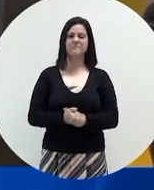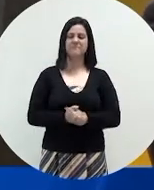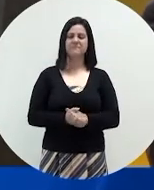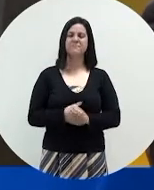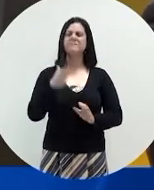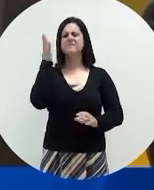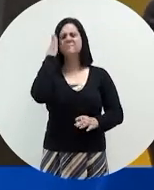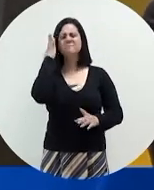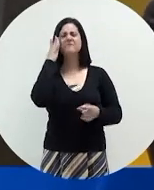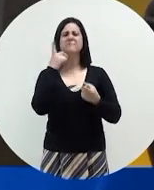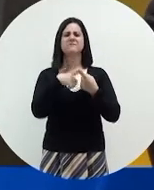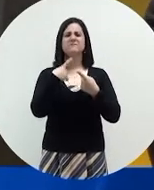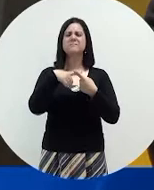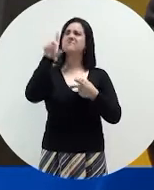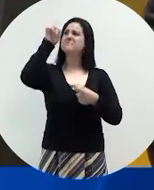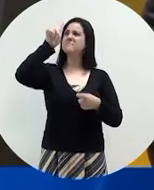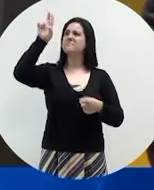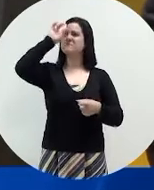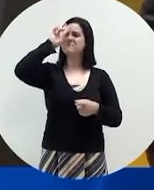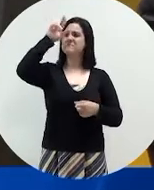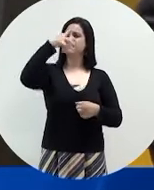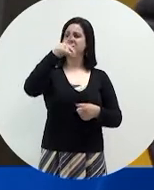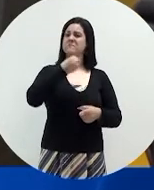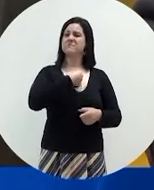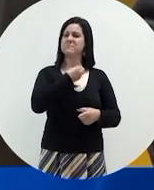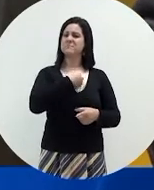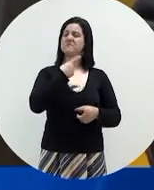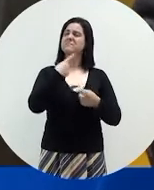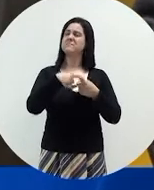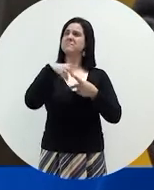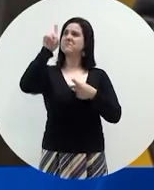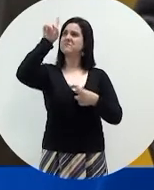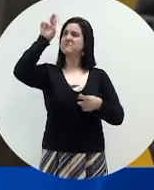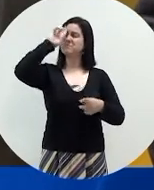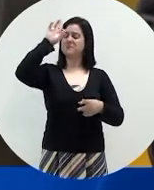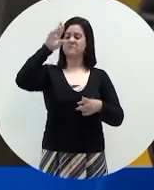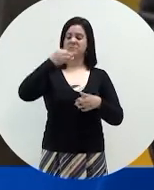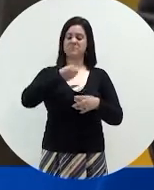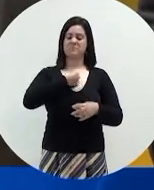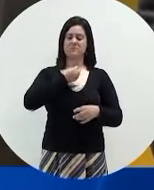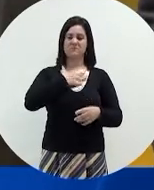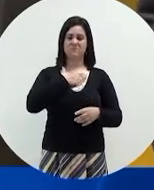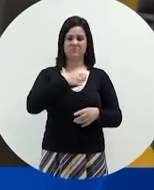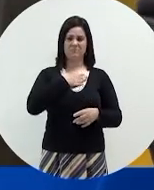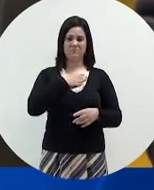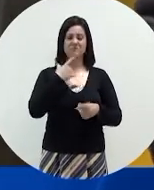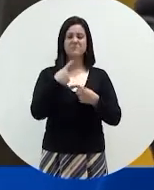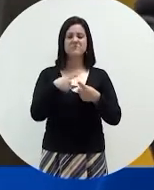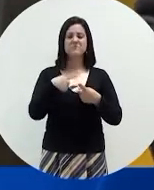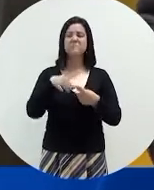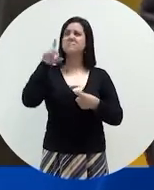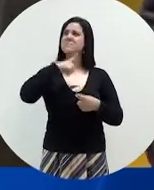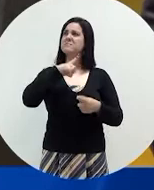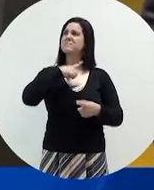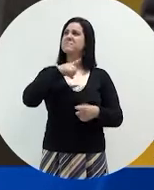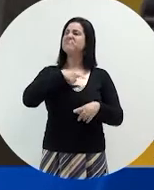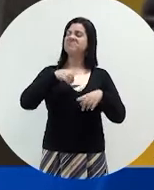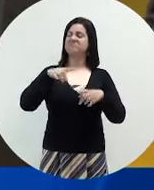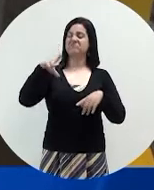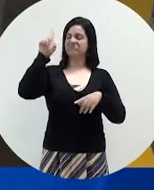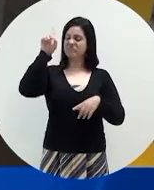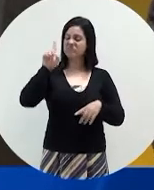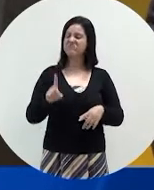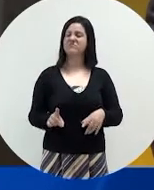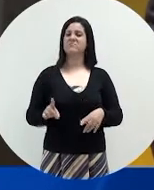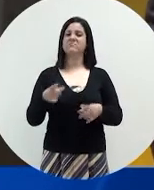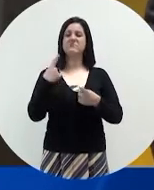tremenda, maravilhosa, incrível, chamado Deus Todo-Poderoso, e Ele criou os céus e